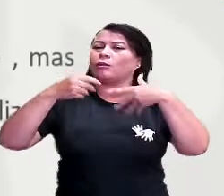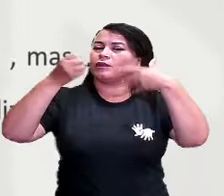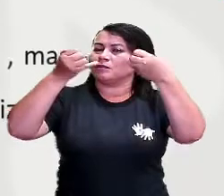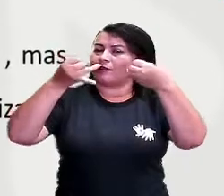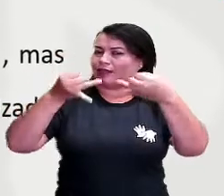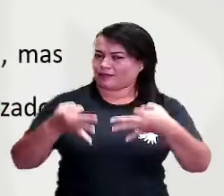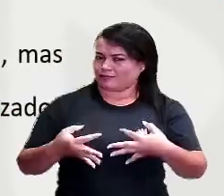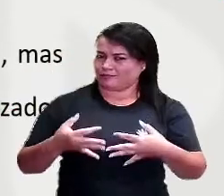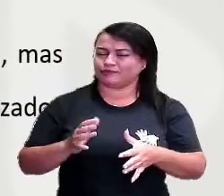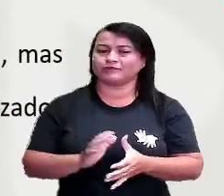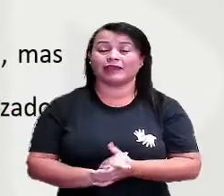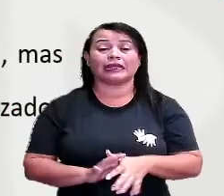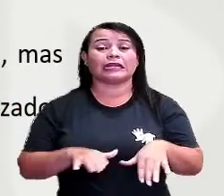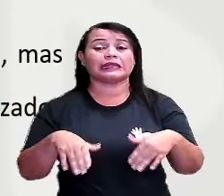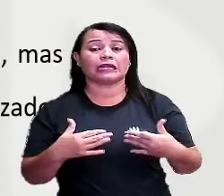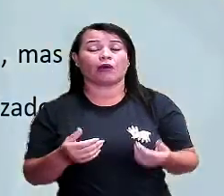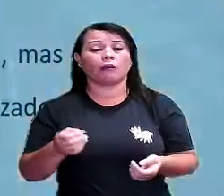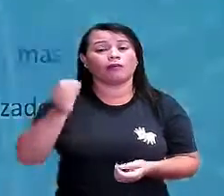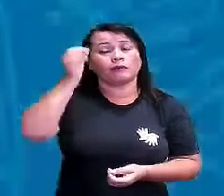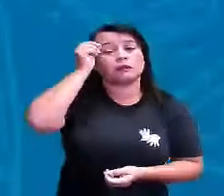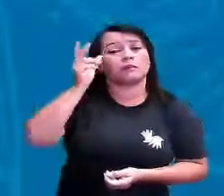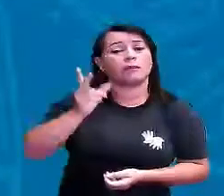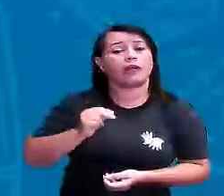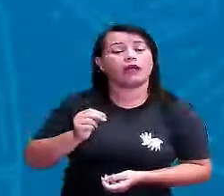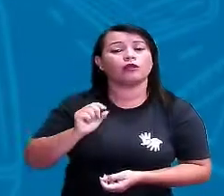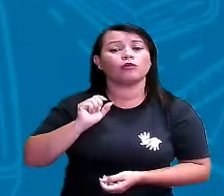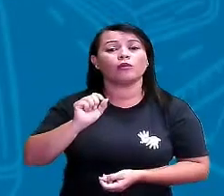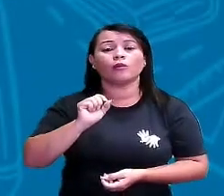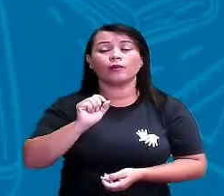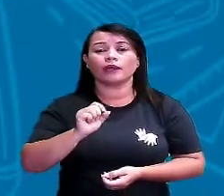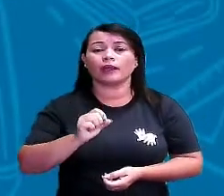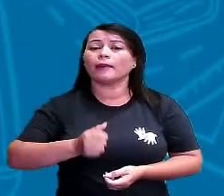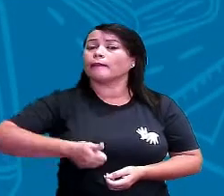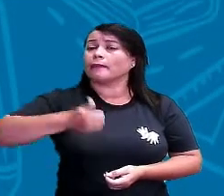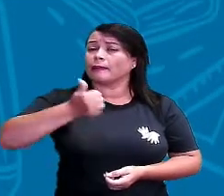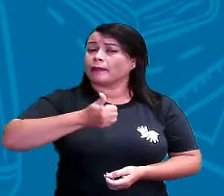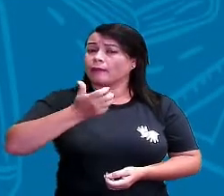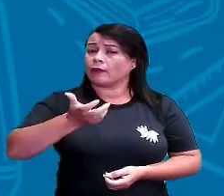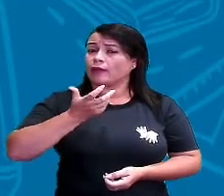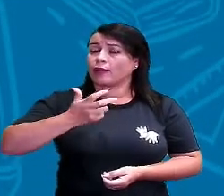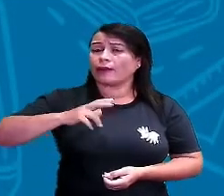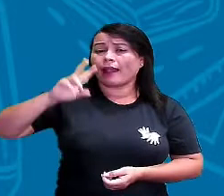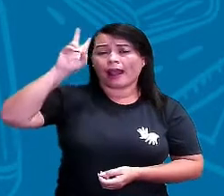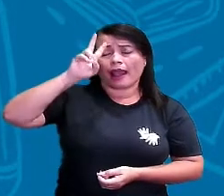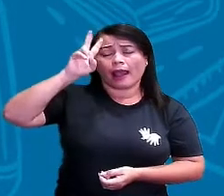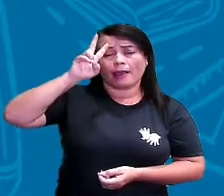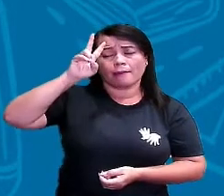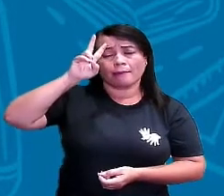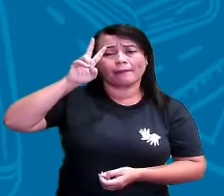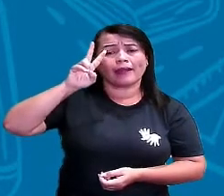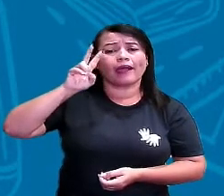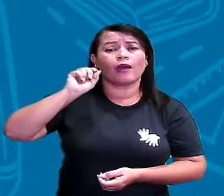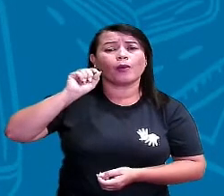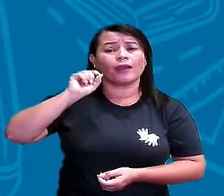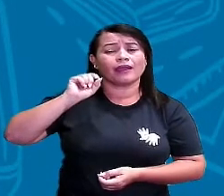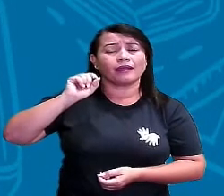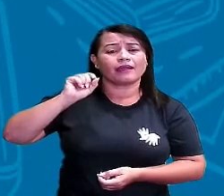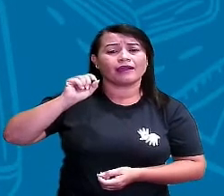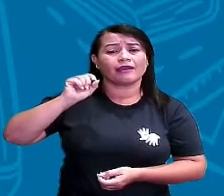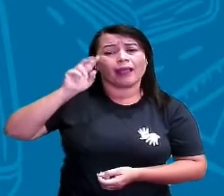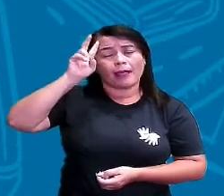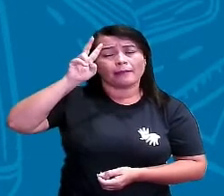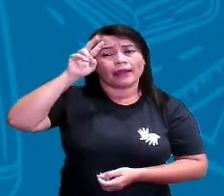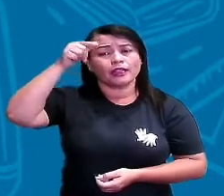aí, tá? Então se liga aqui, porque primeiramente eu quero relembrar a ideia de divisão. O que é que